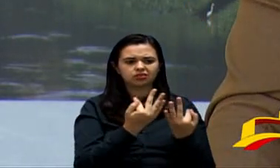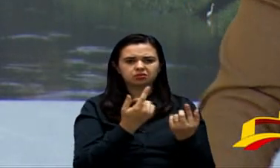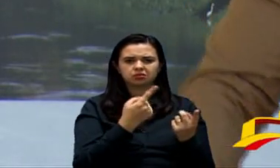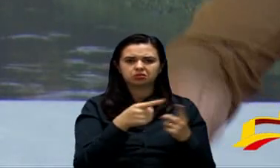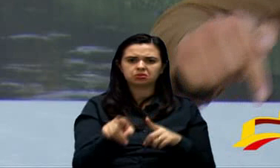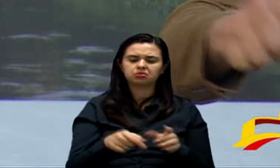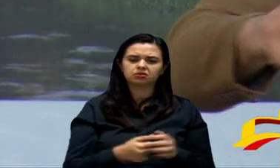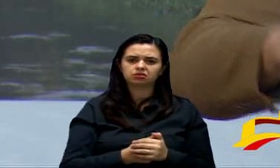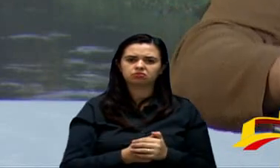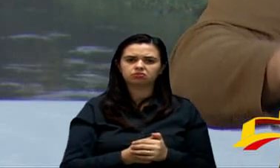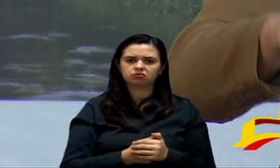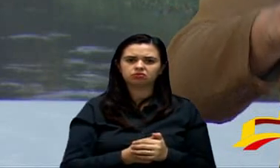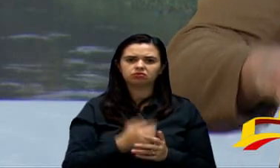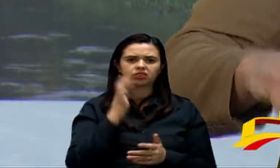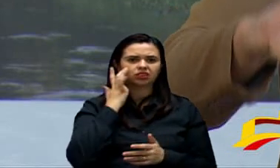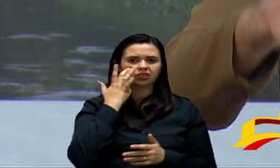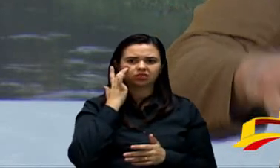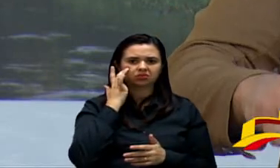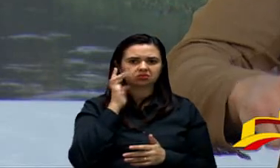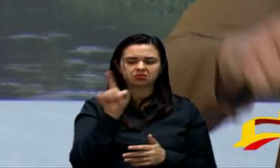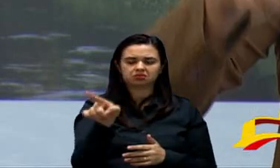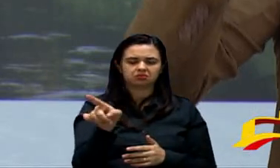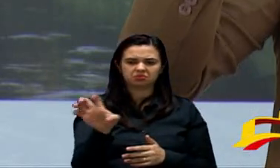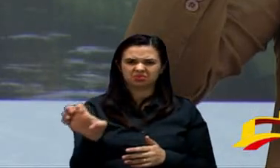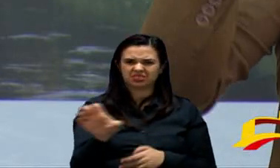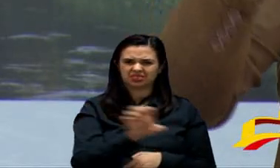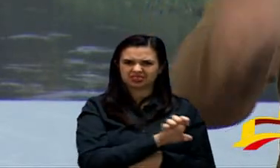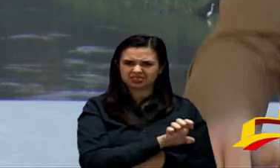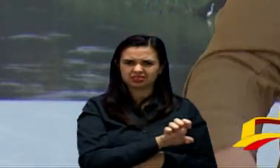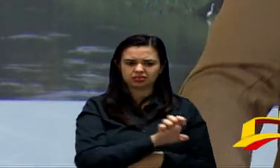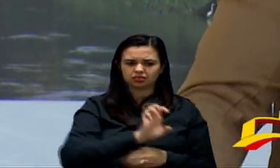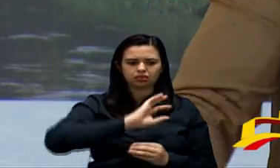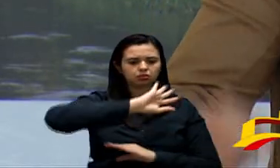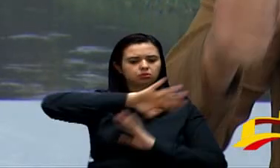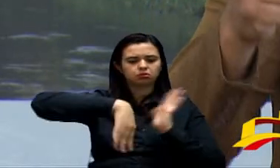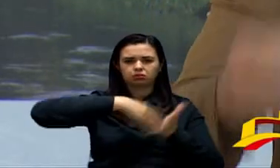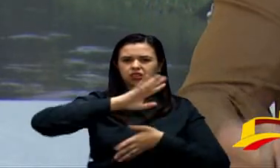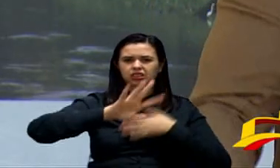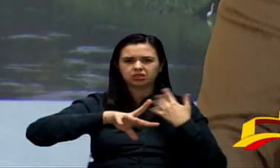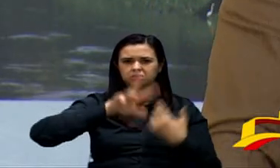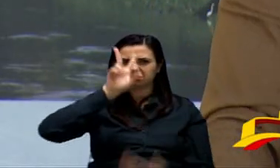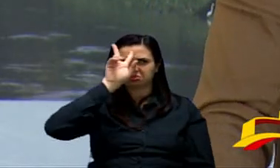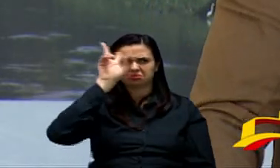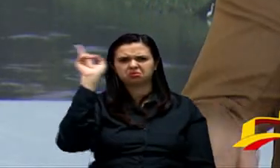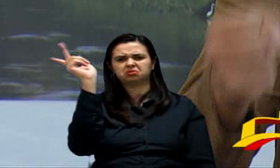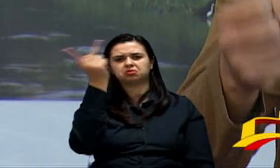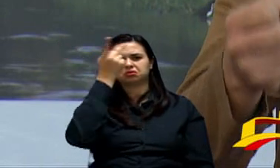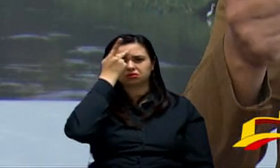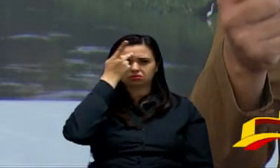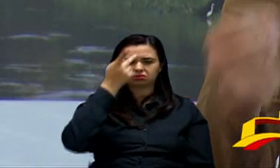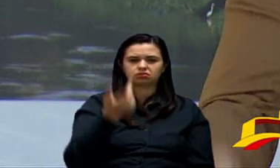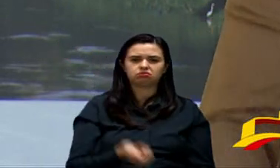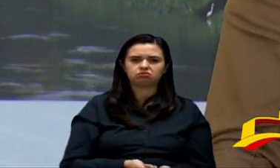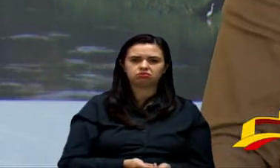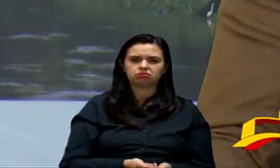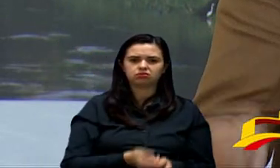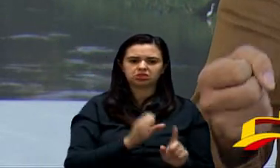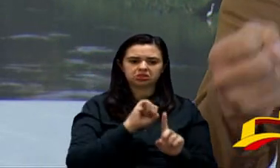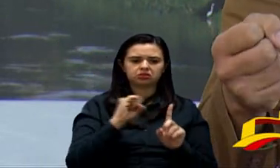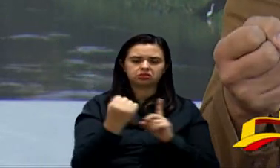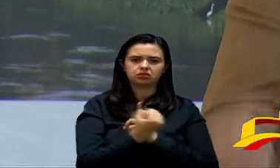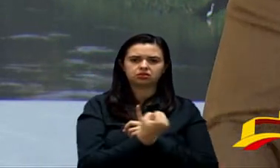repúdio é contra essa agenda esquerdista ideológica que quer deturpar a família, o conceito de família, o conceito de sociedade